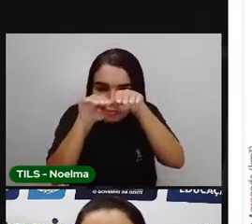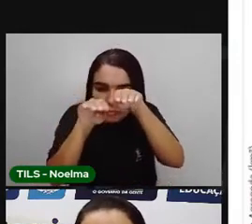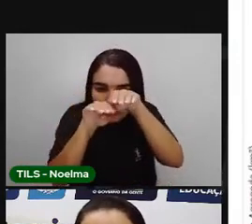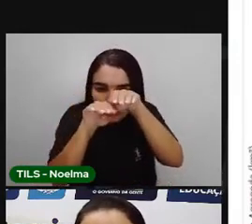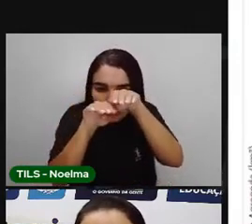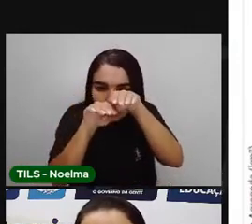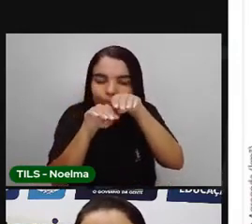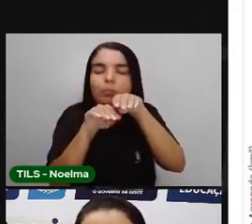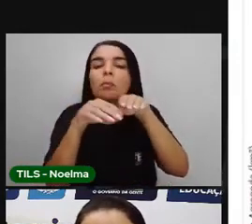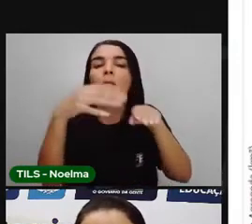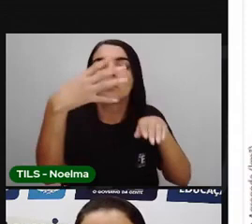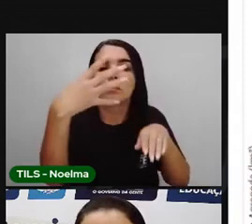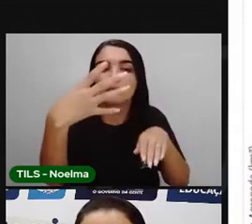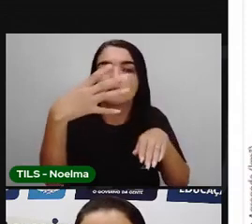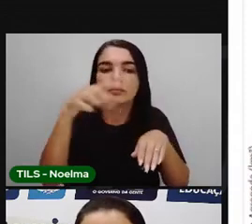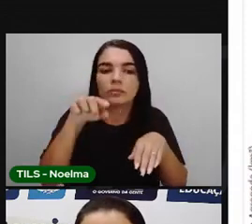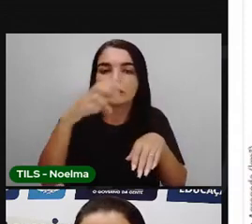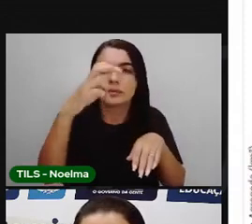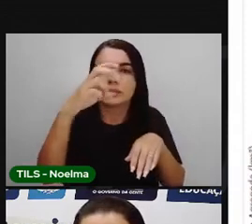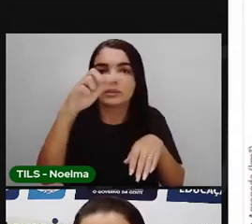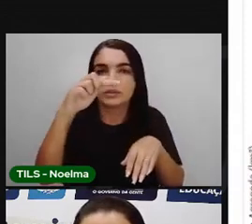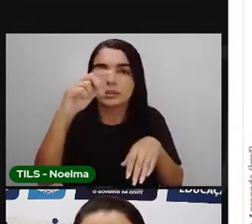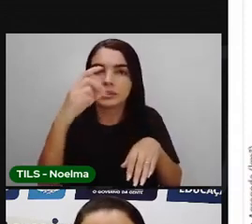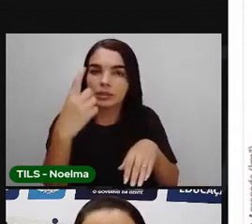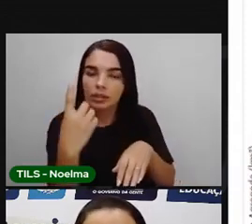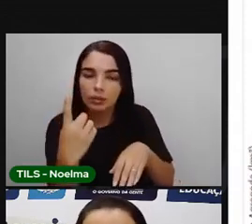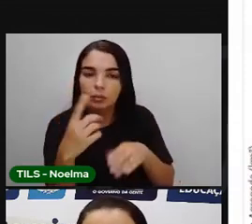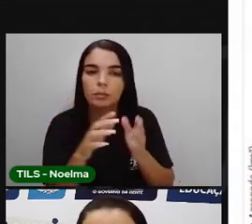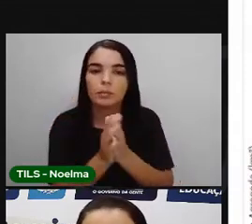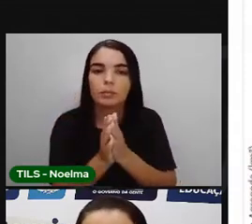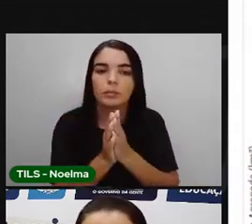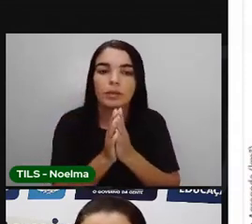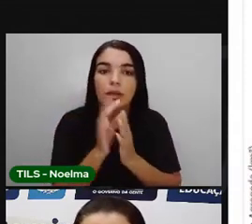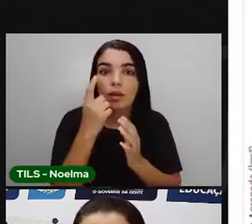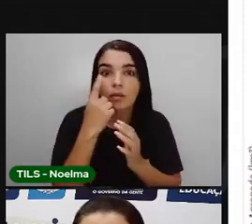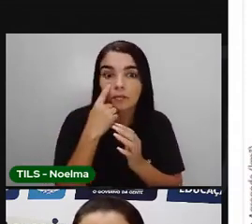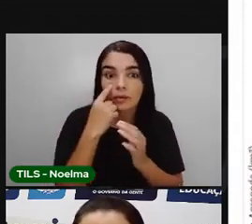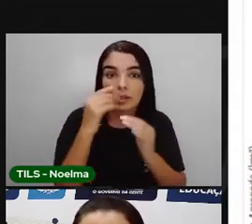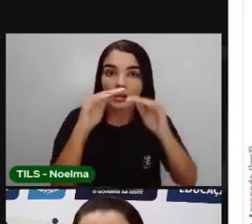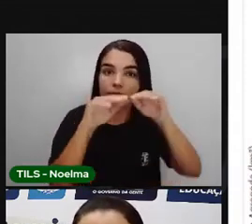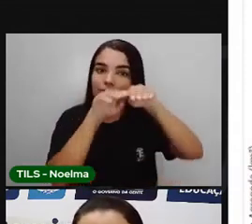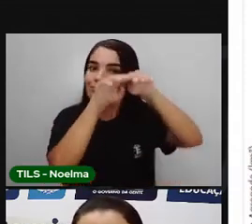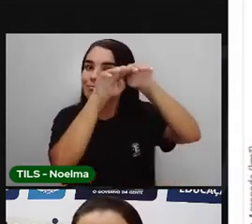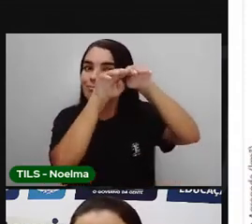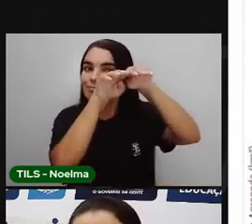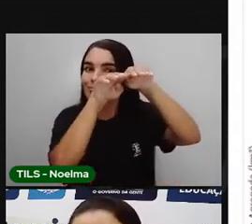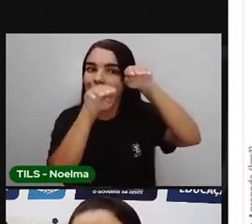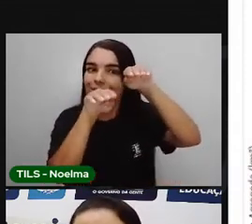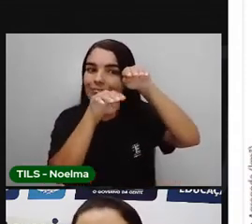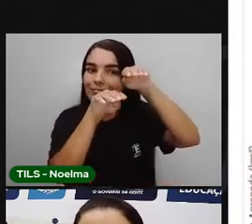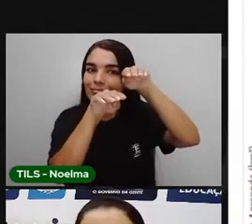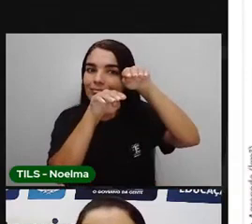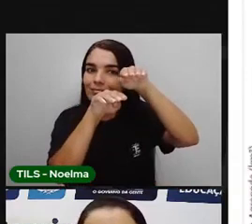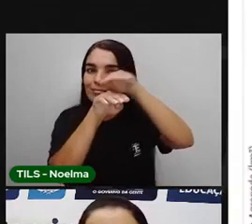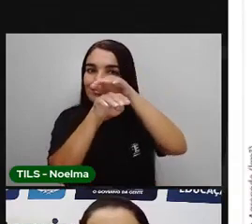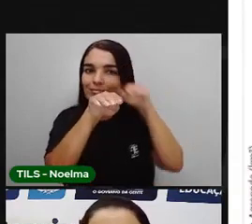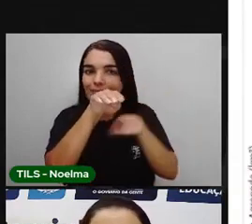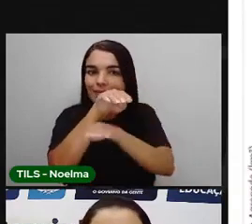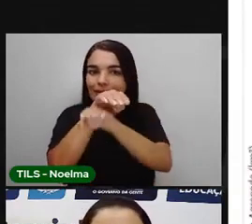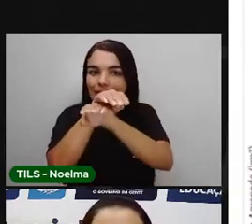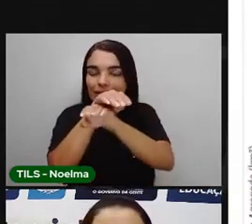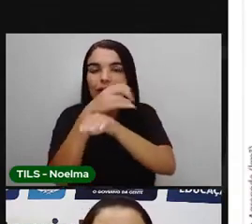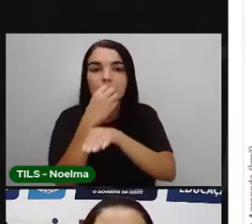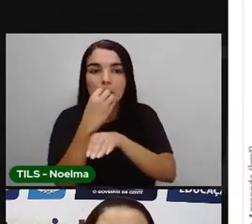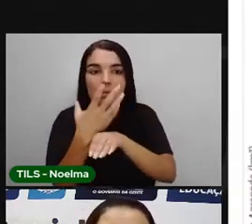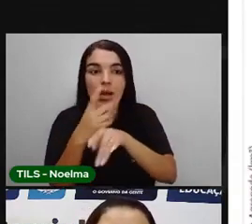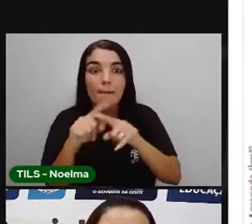para 4.571 quilômetros quadrados. Então, olha como a gente estava indo bem, porque estava reduzindo a quantidade de